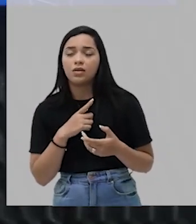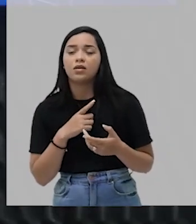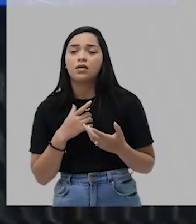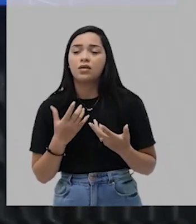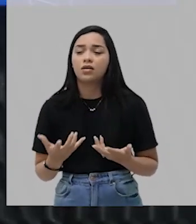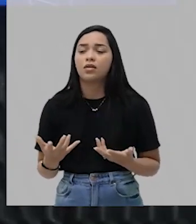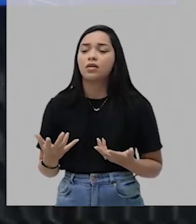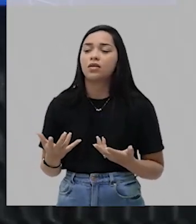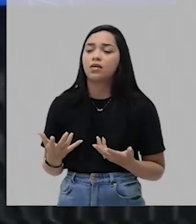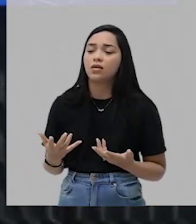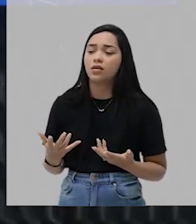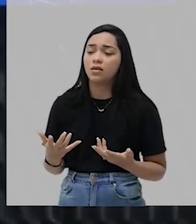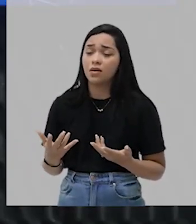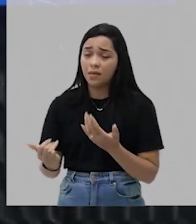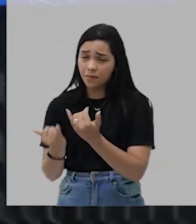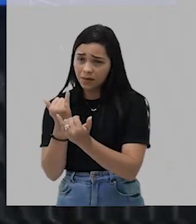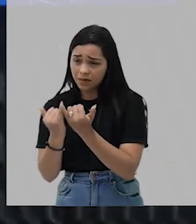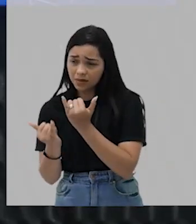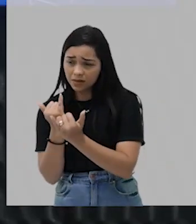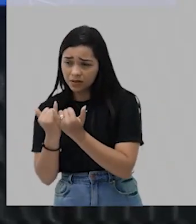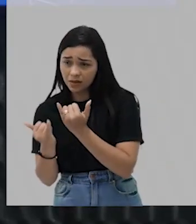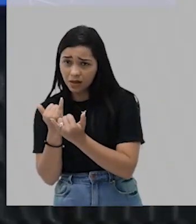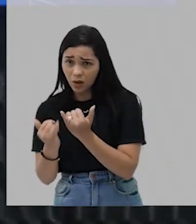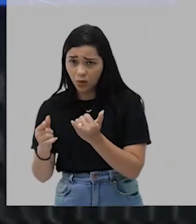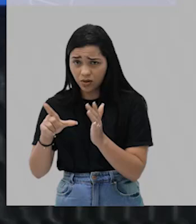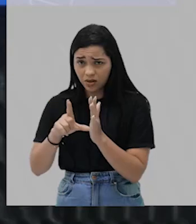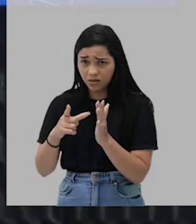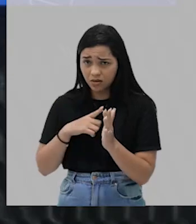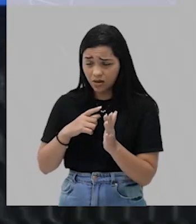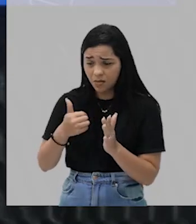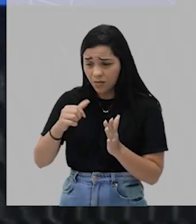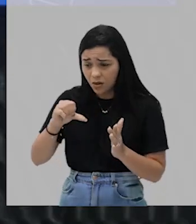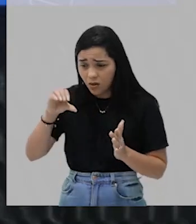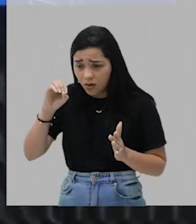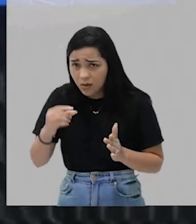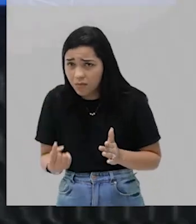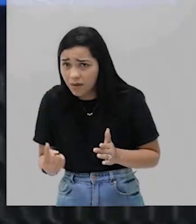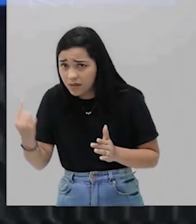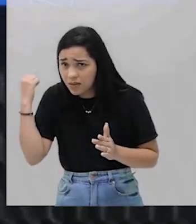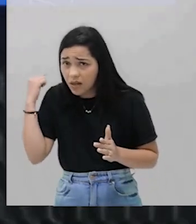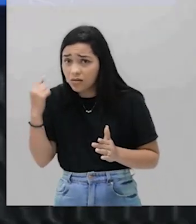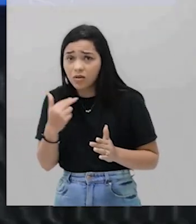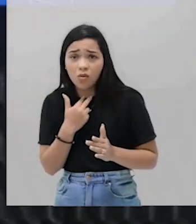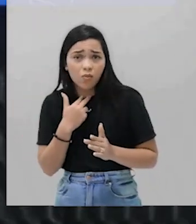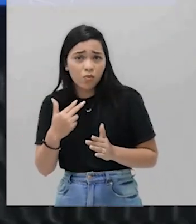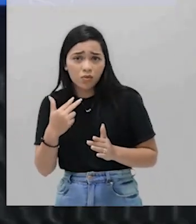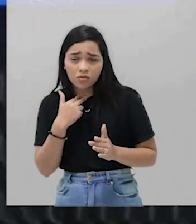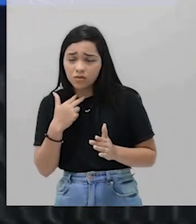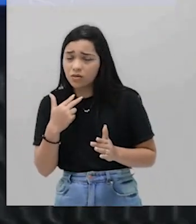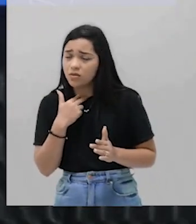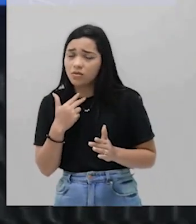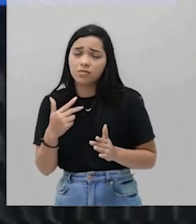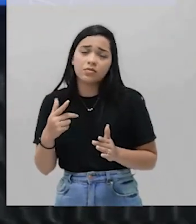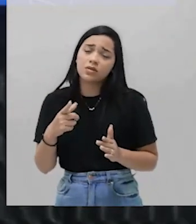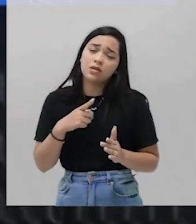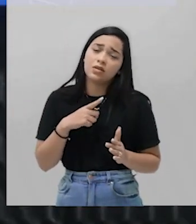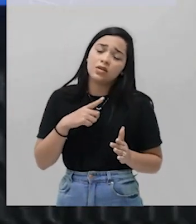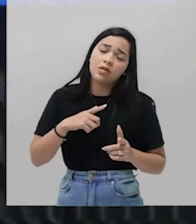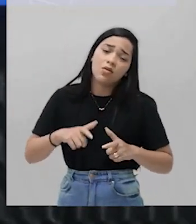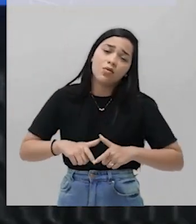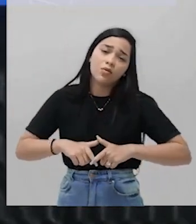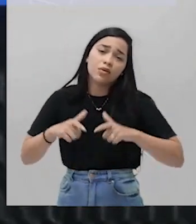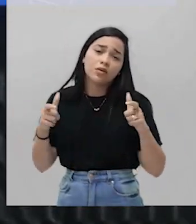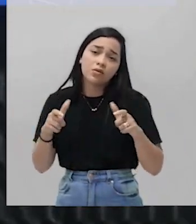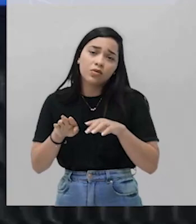patamares, certo? Semelhante ao que se teve lá na década de 80, nós não podemos ter um